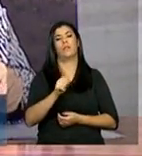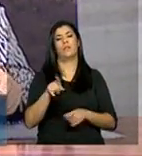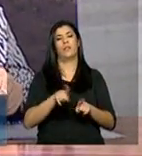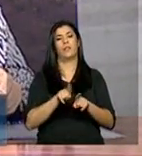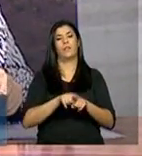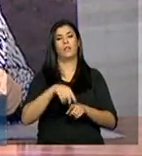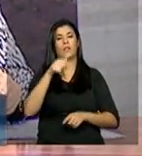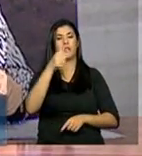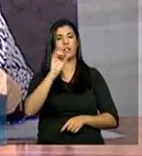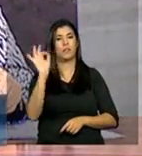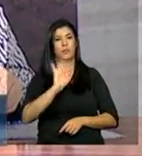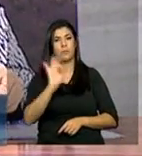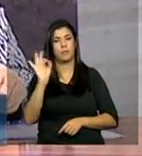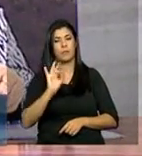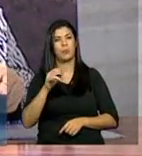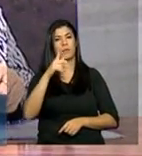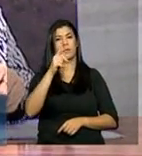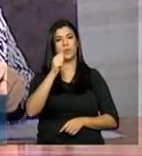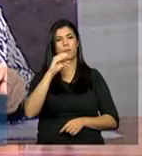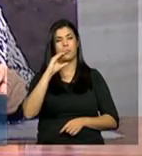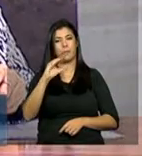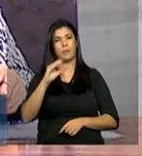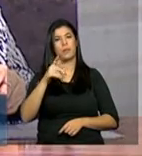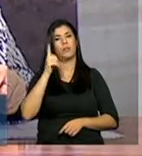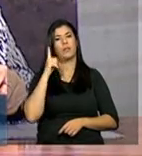dos 100% do PAC, nós